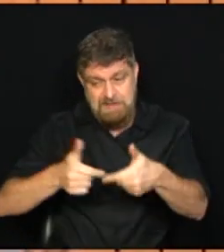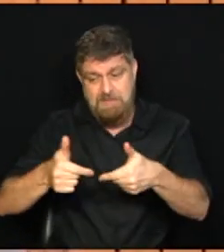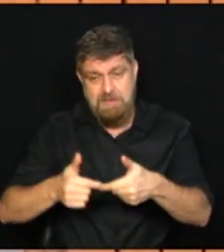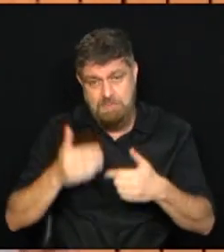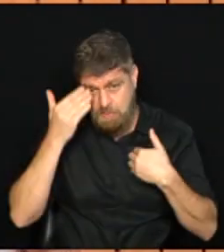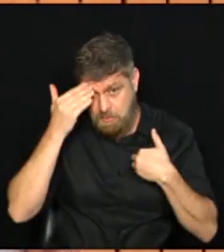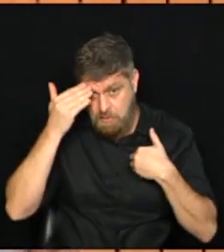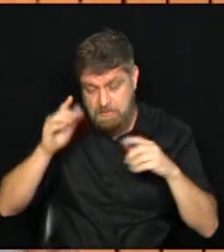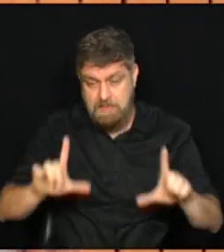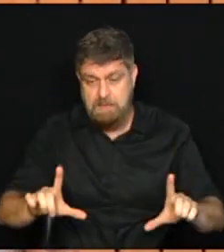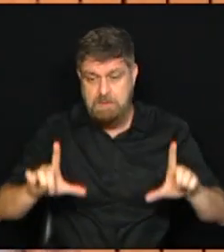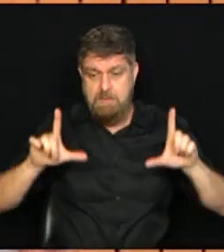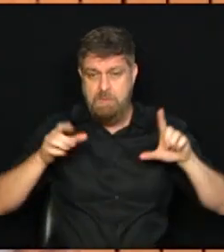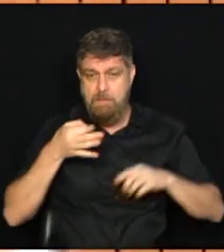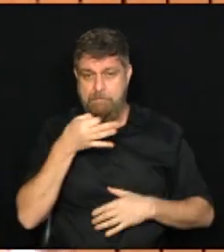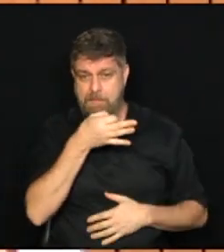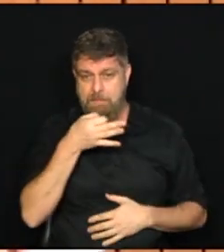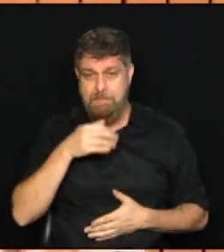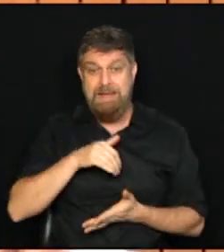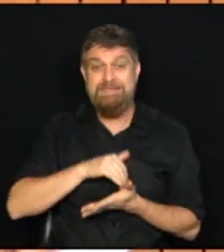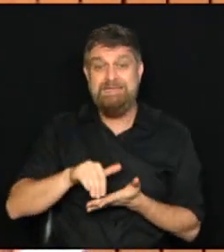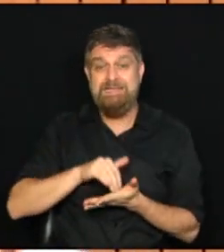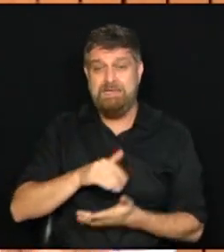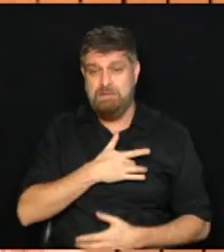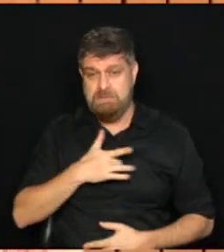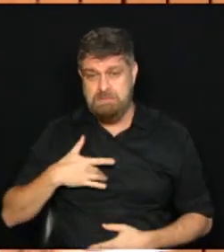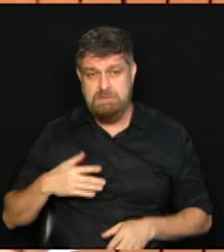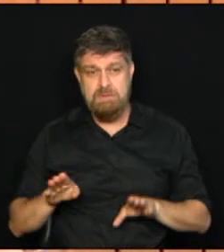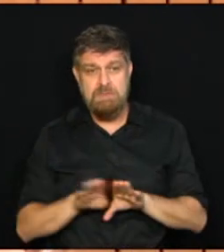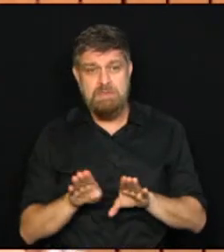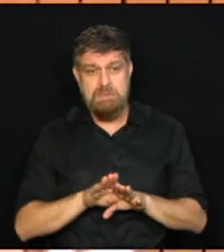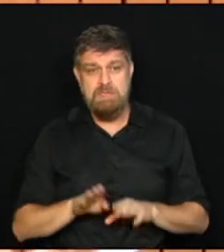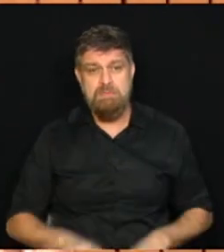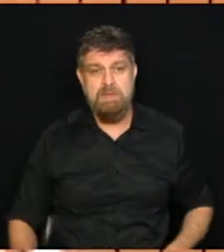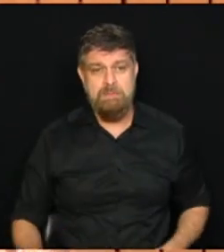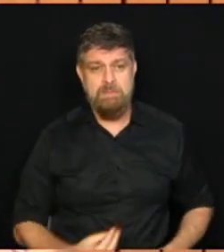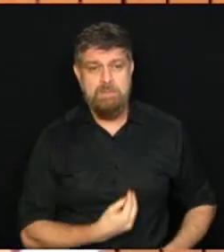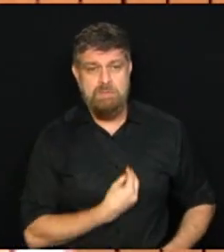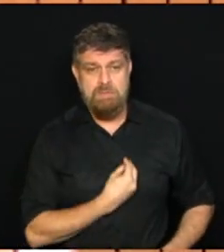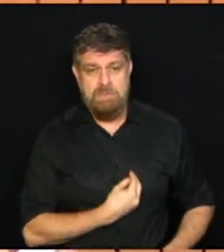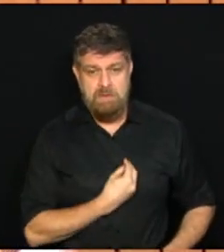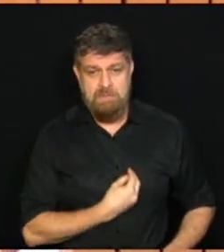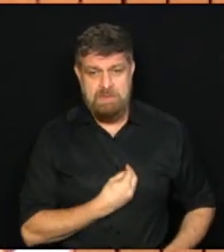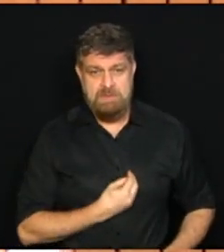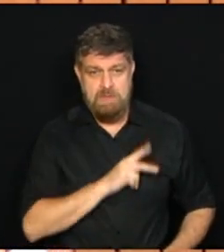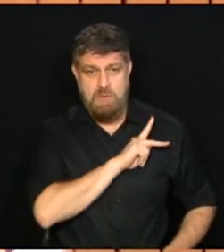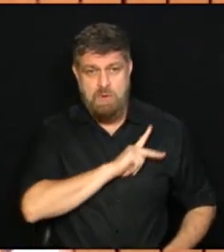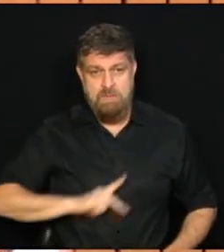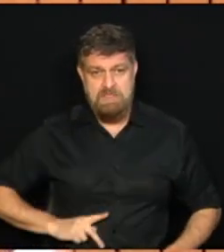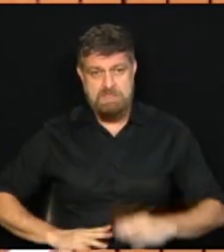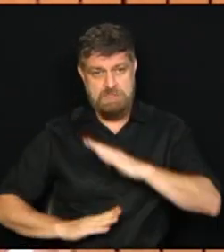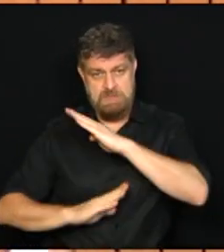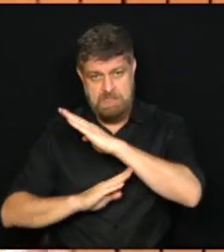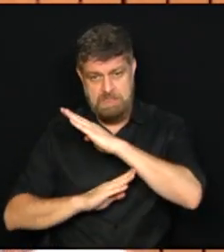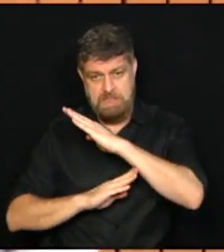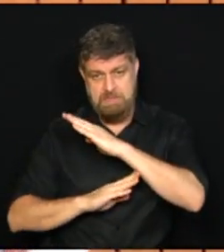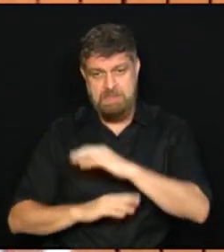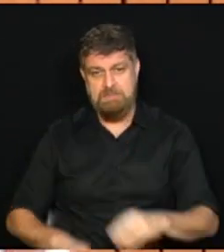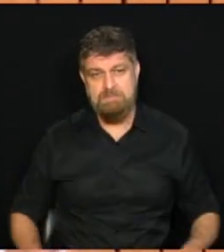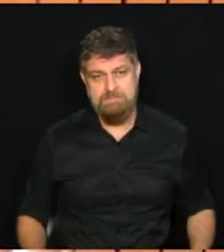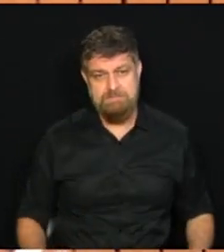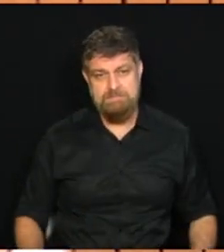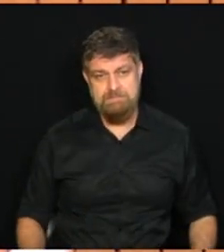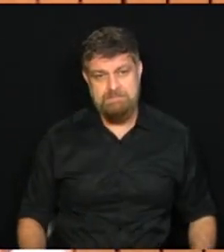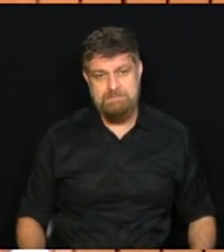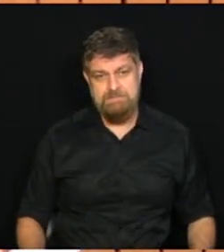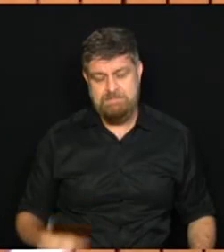vez. Aqui presente também com a gente, o presidente da Câmara Municipal de Campinas, o vereador José Carlos. Presidente,